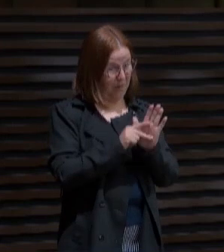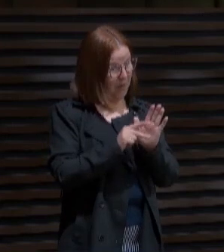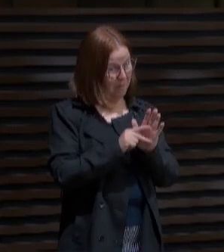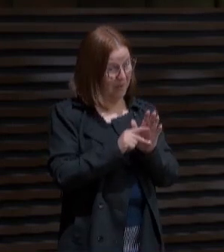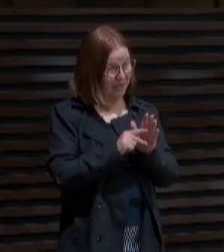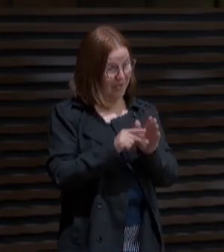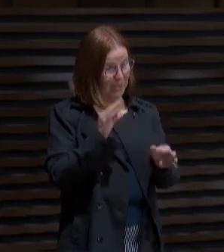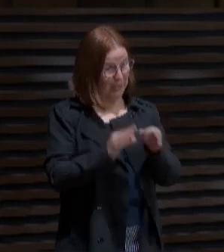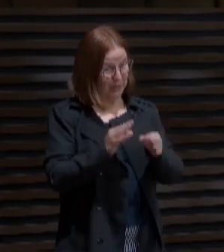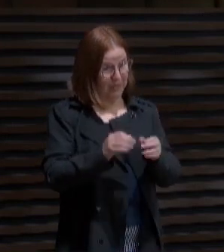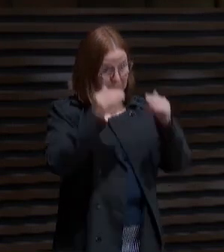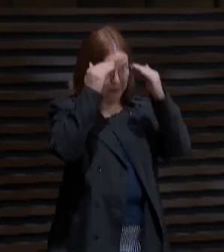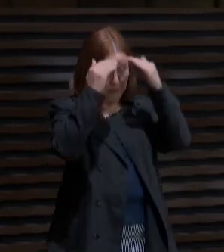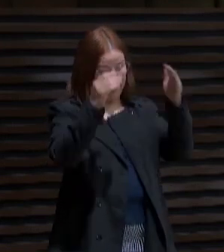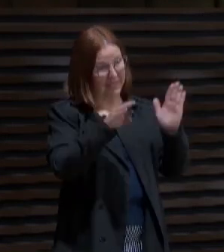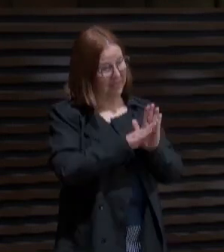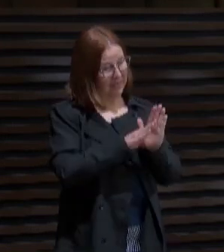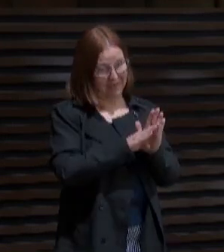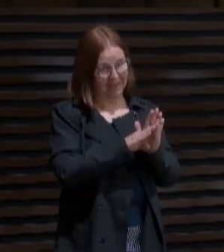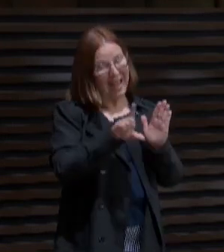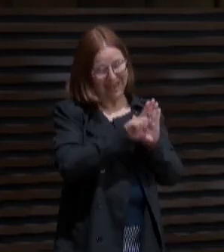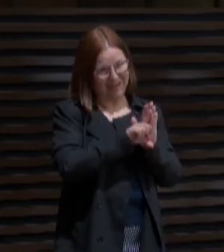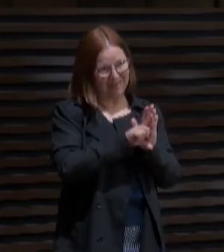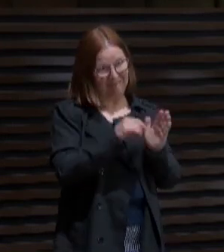lei. É isso que é o justiceiro.